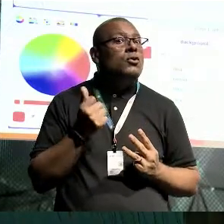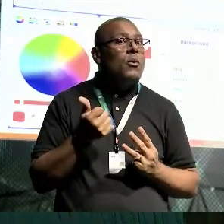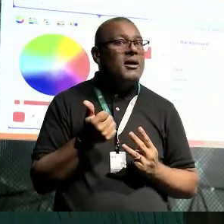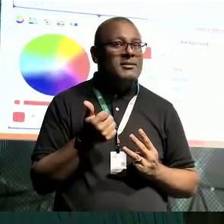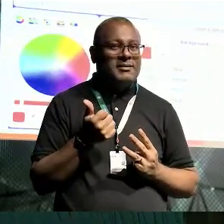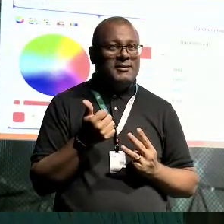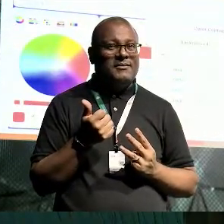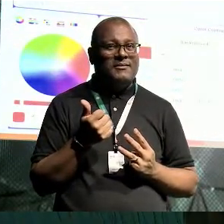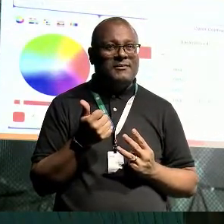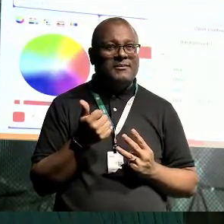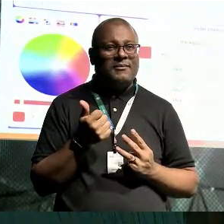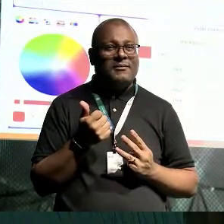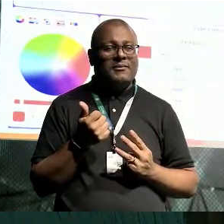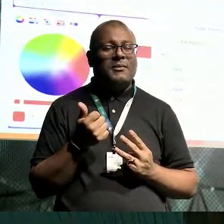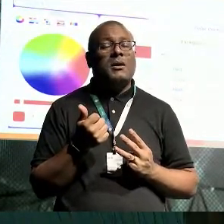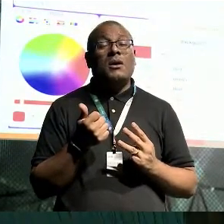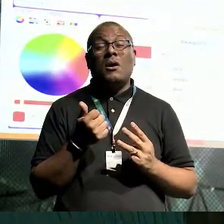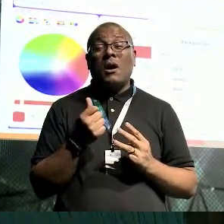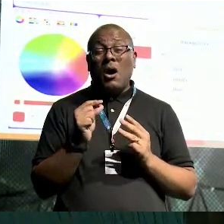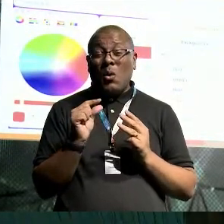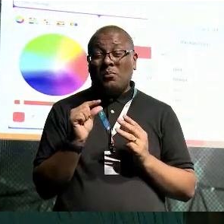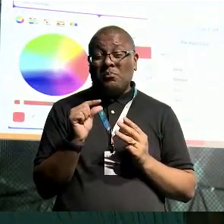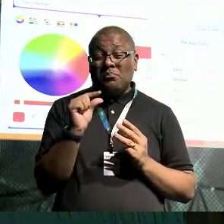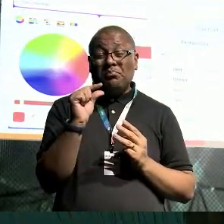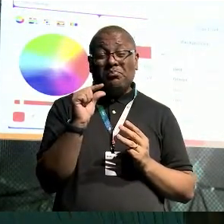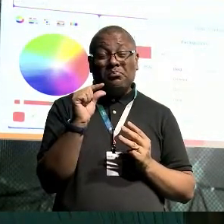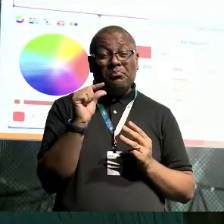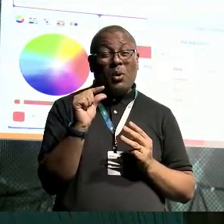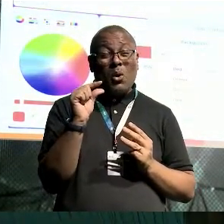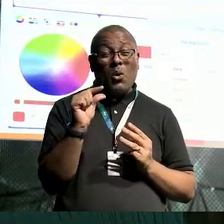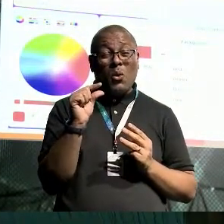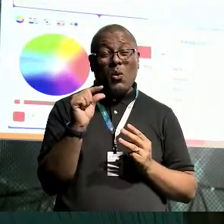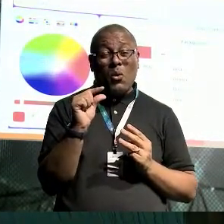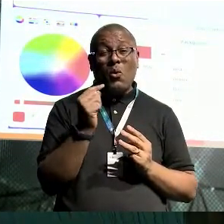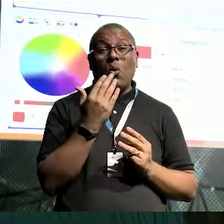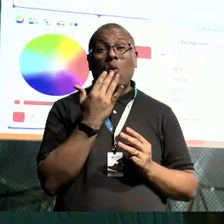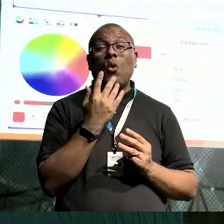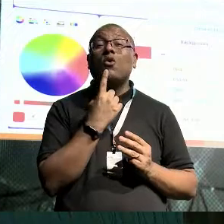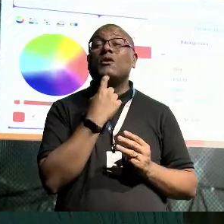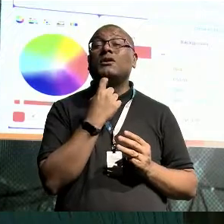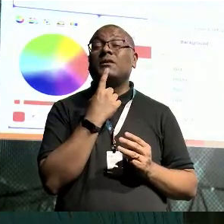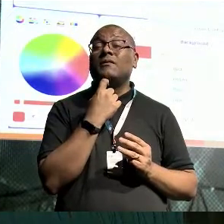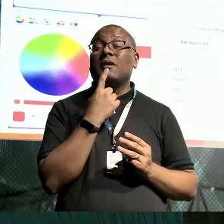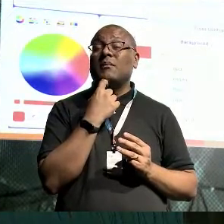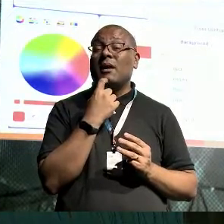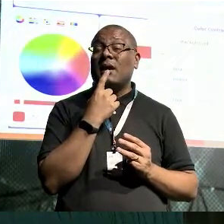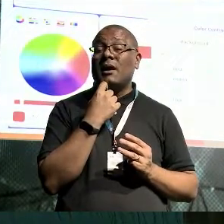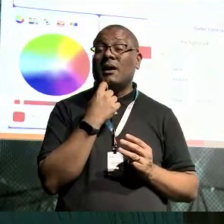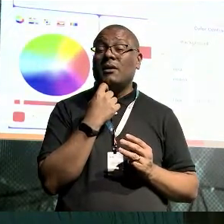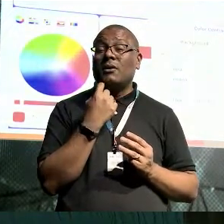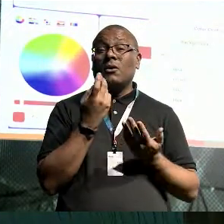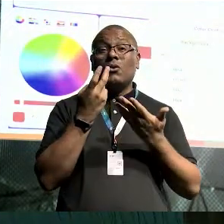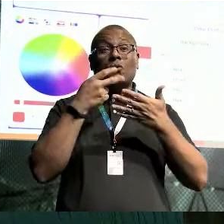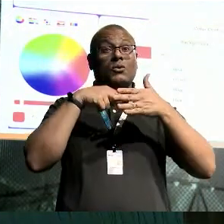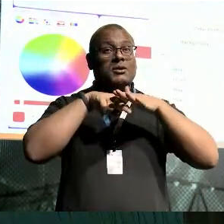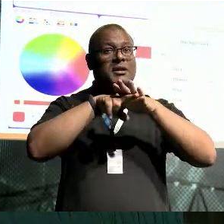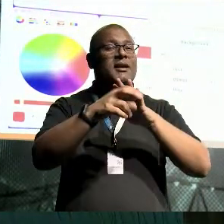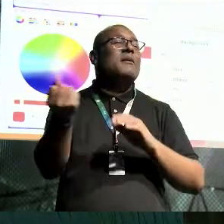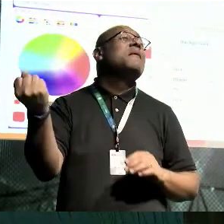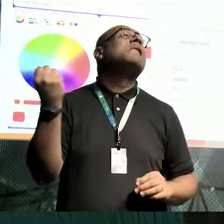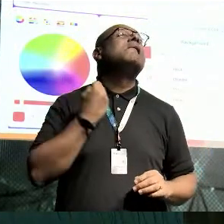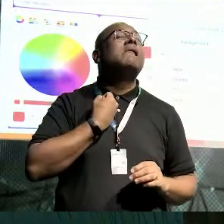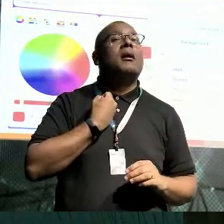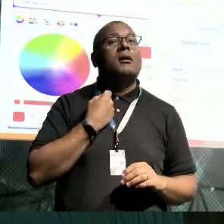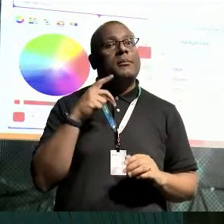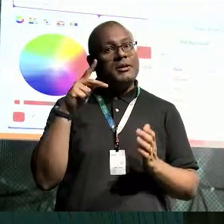Então, assim, se eu aumentar um pouquinho o meu tom de vermelho, os design querem me matar nessa hora, mas